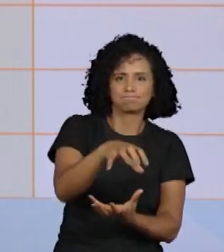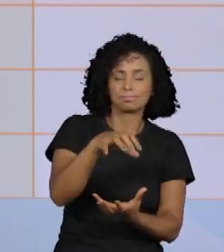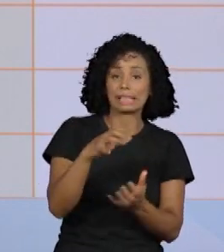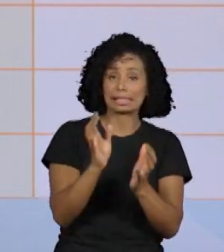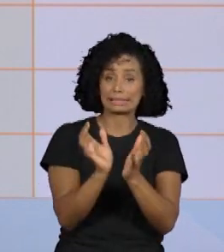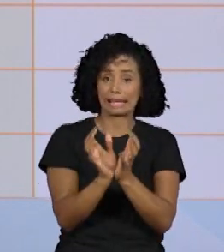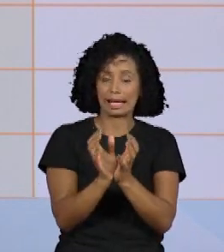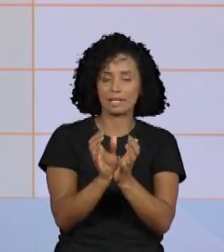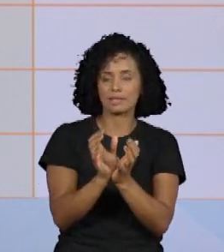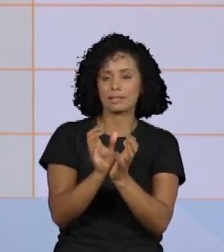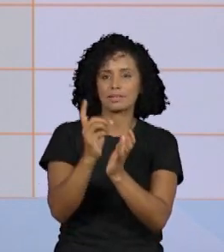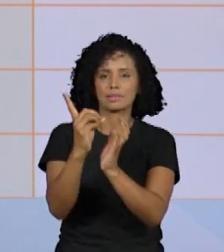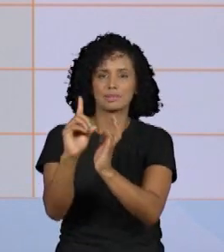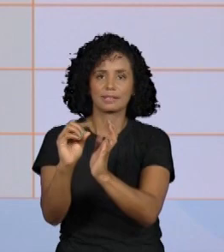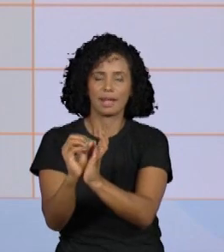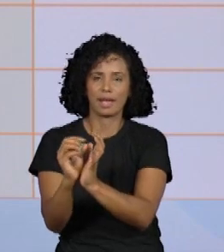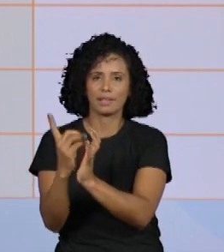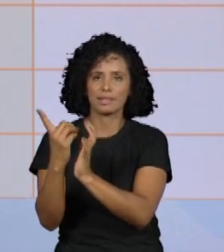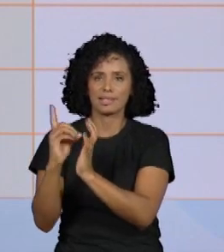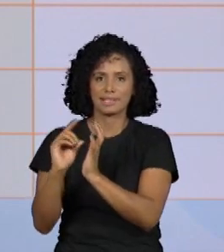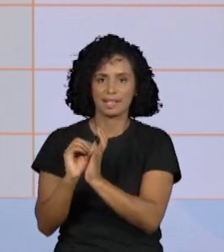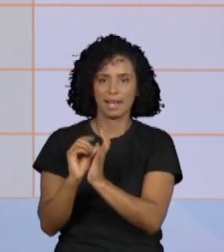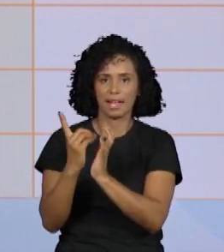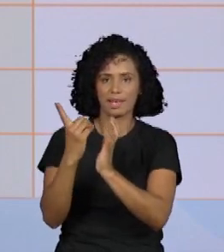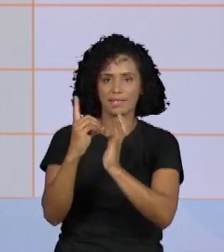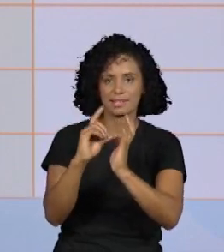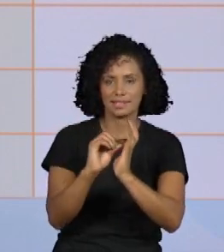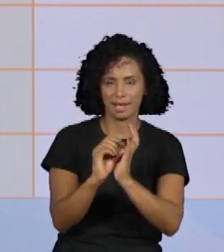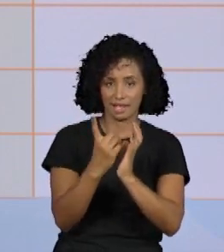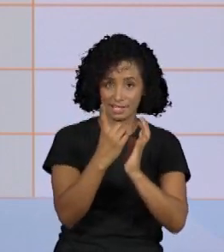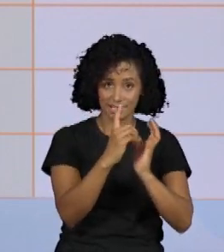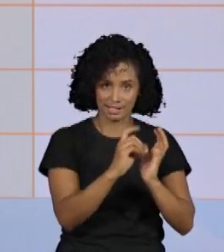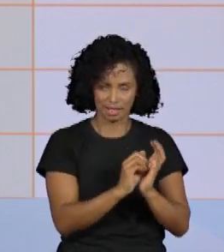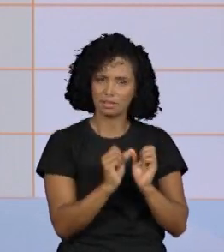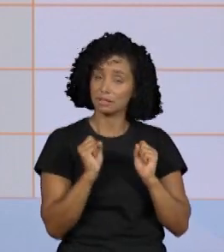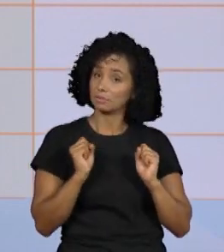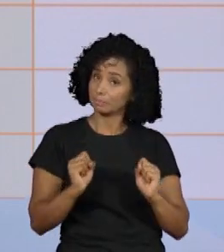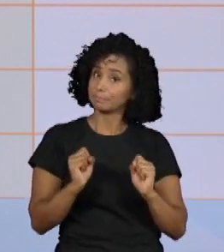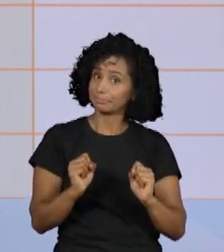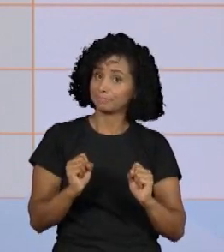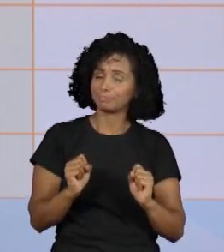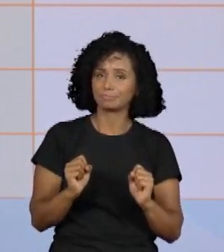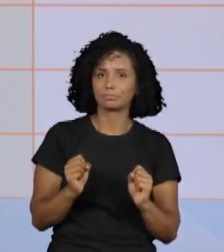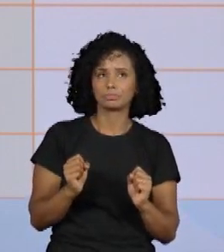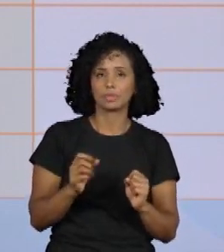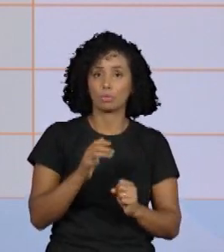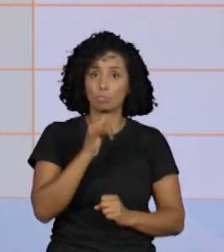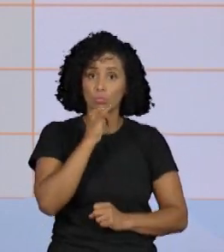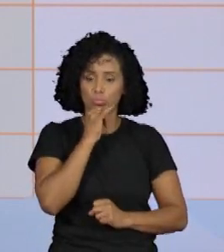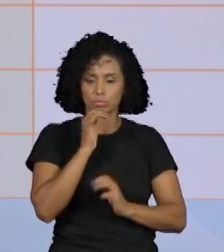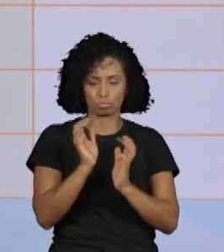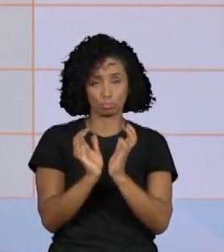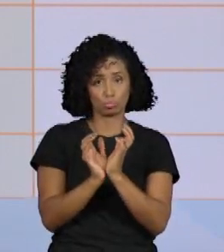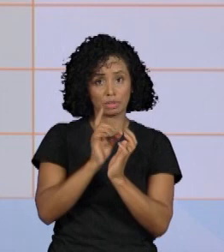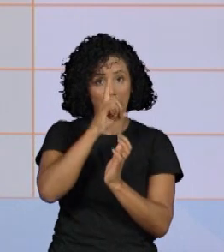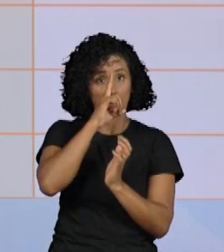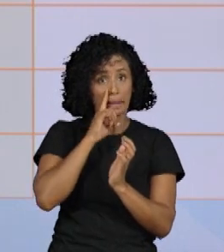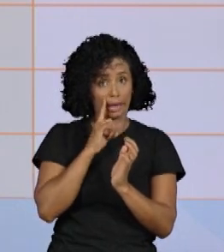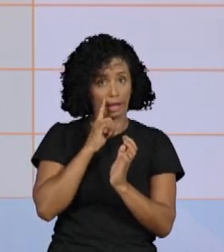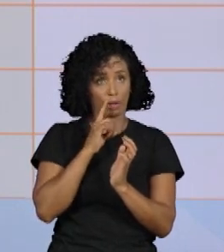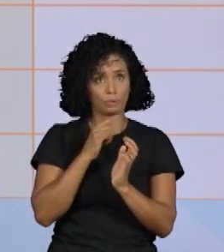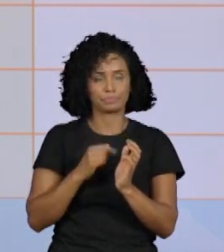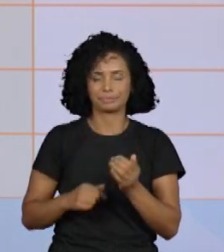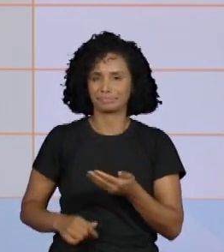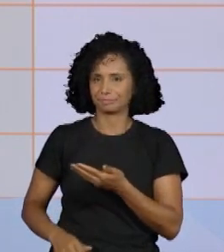contagem, certo? Então, vamos lá. A equipe amarela, a equipe ali que representava o